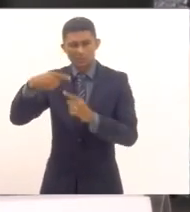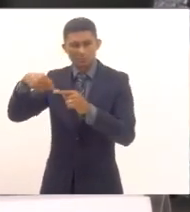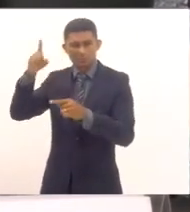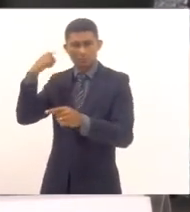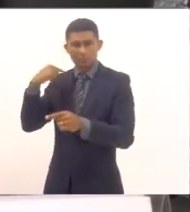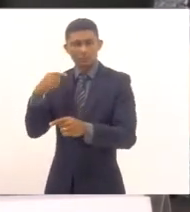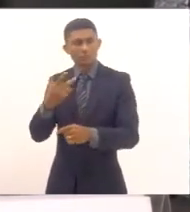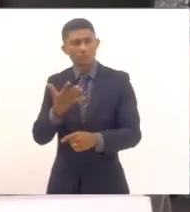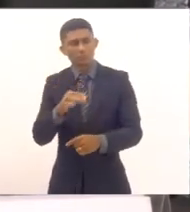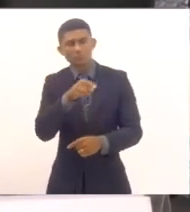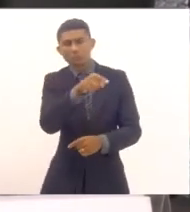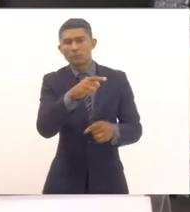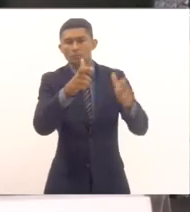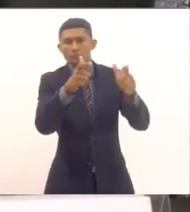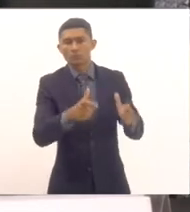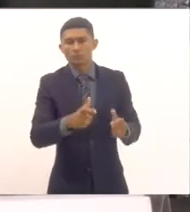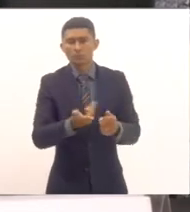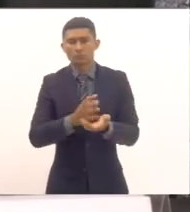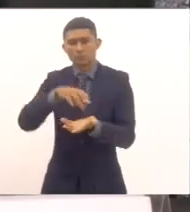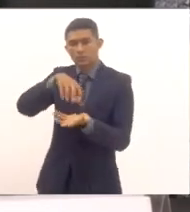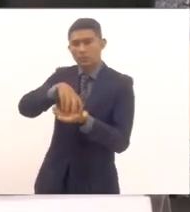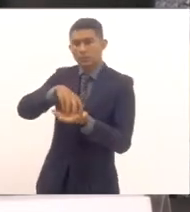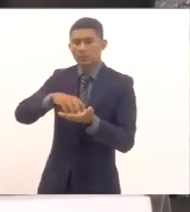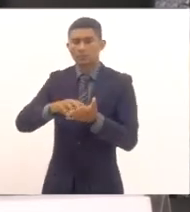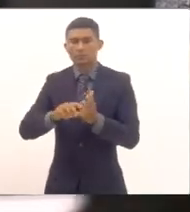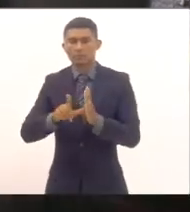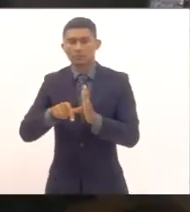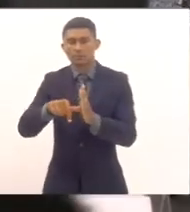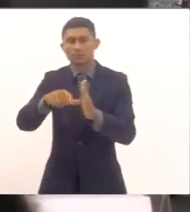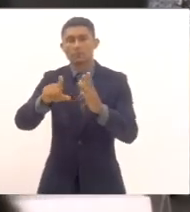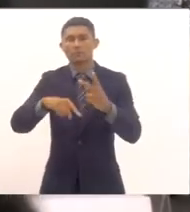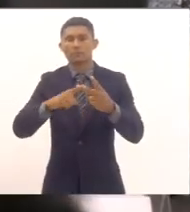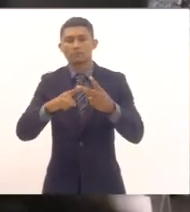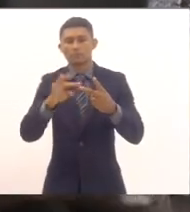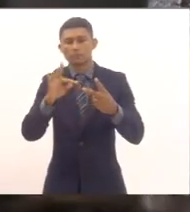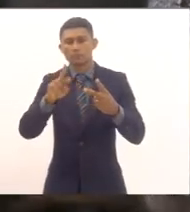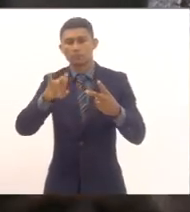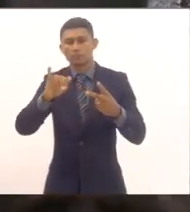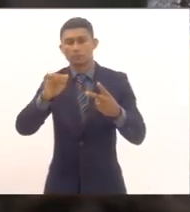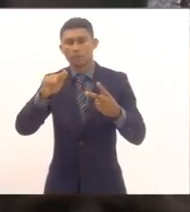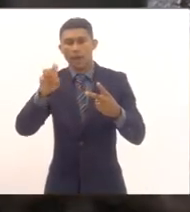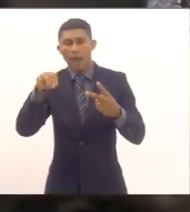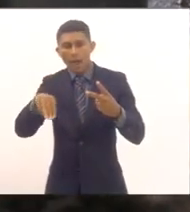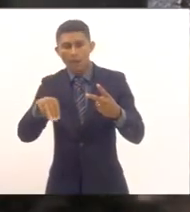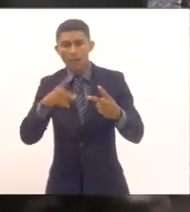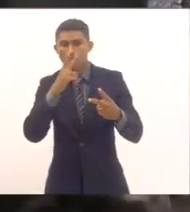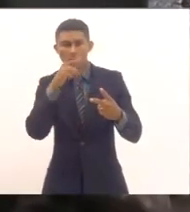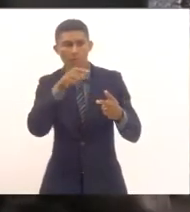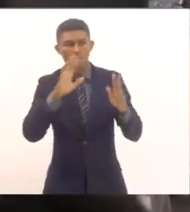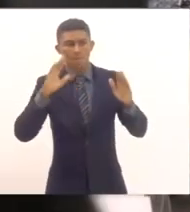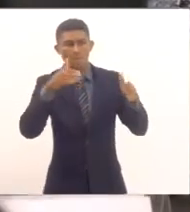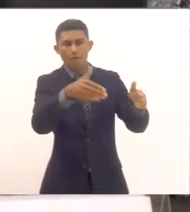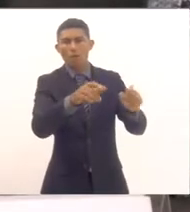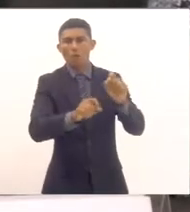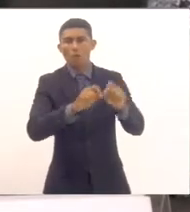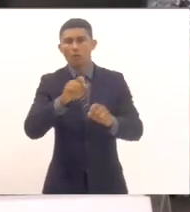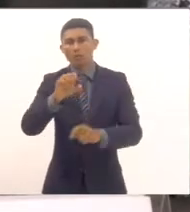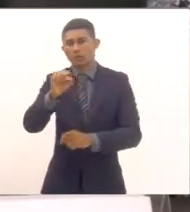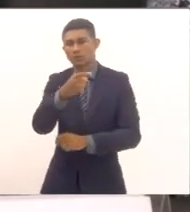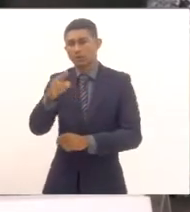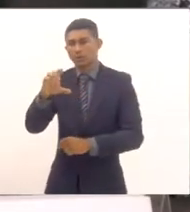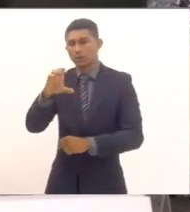ali entre central e triagem com o foco perto ali é maior de perto de Mangueira São